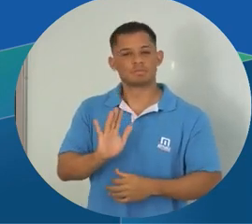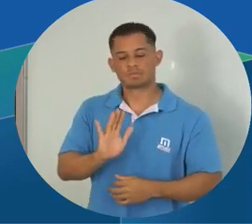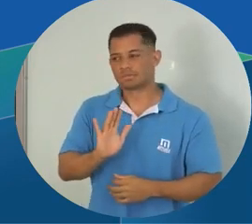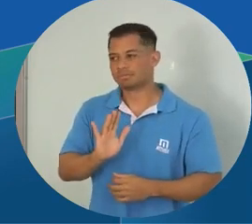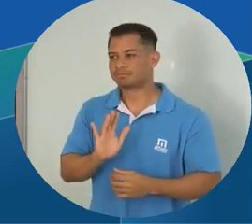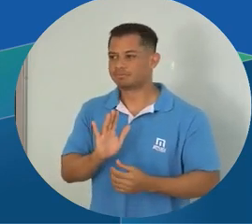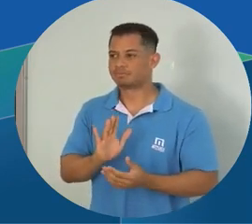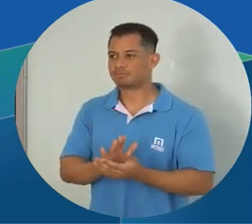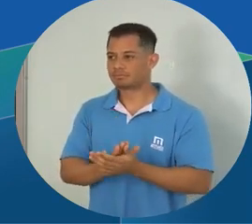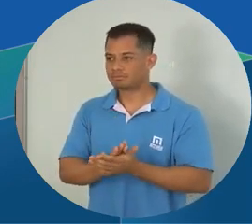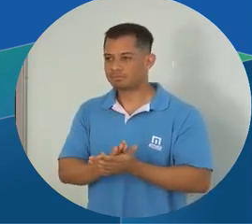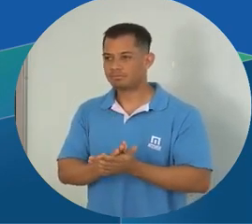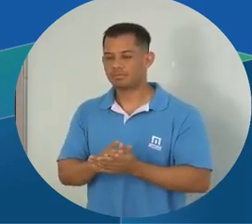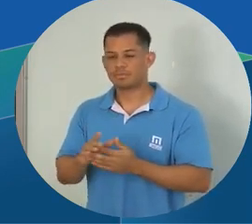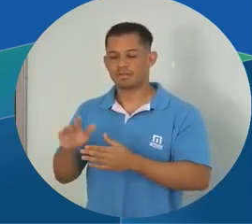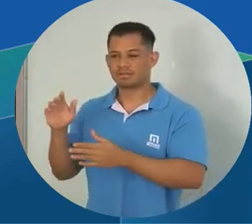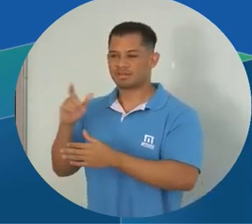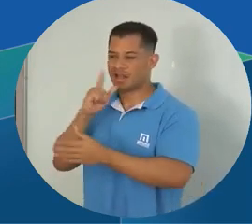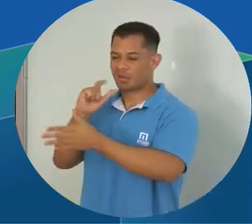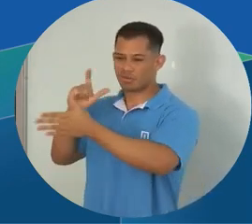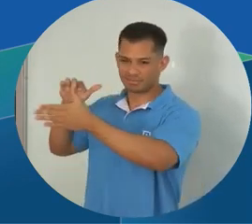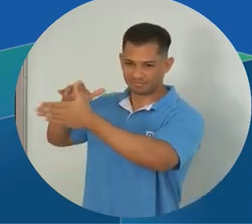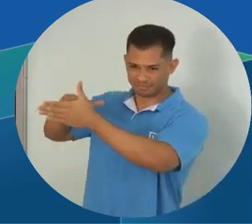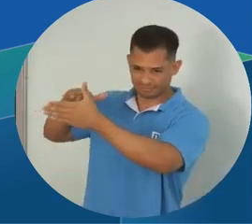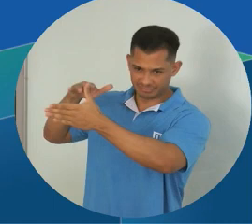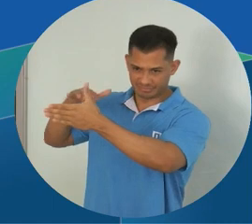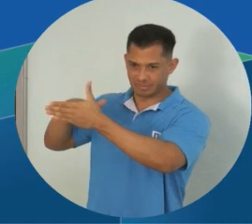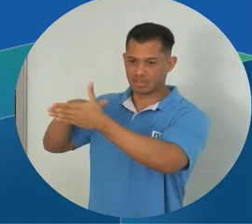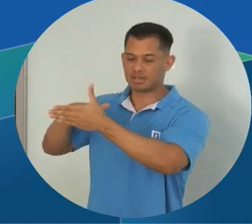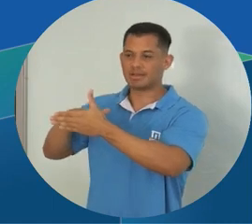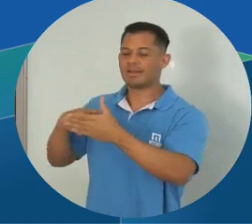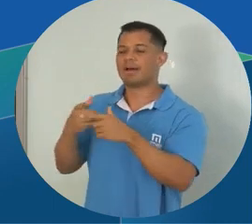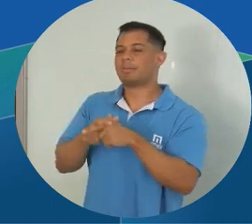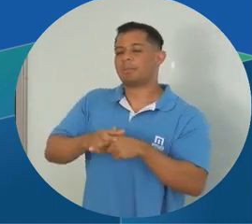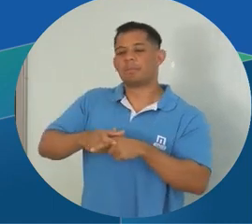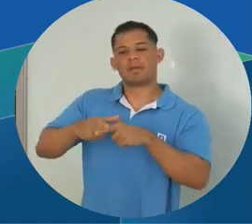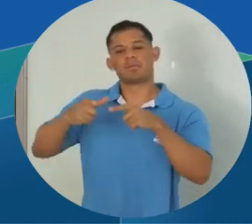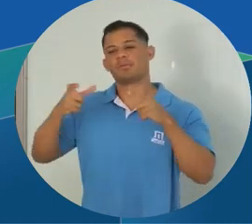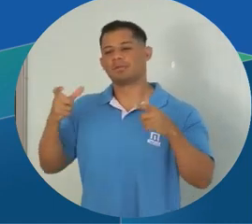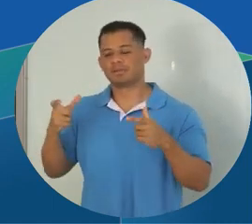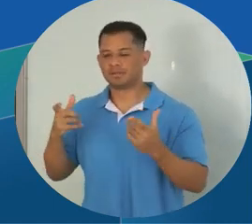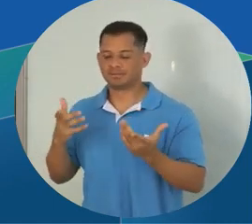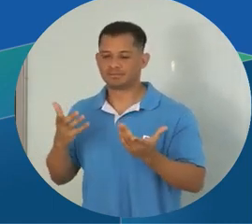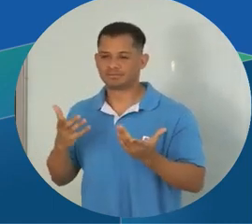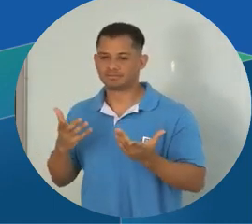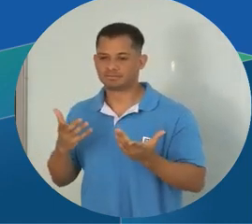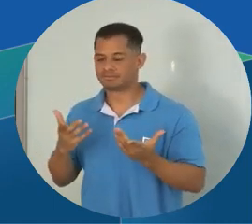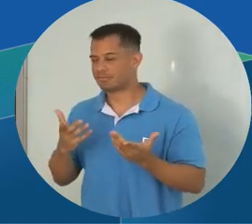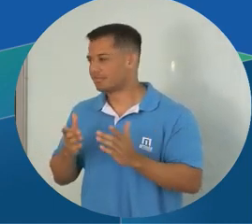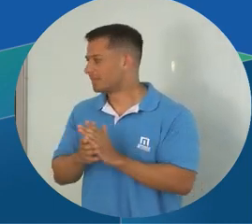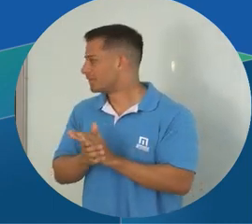em situações de barramentos, a imensa maioria acaba por